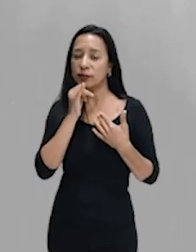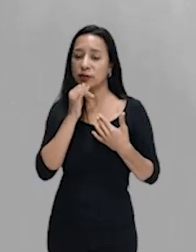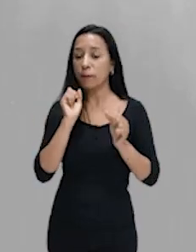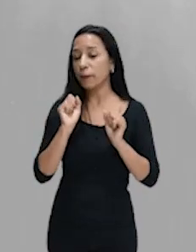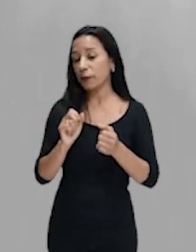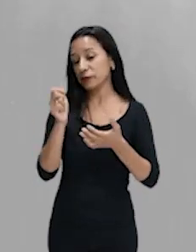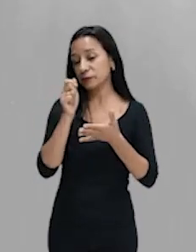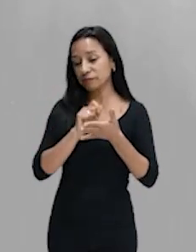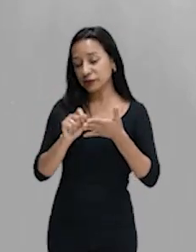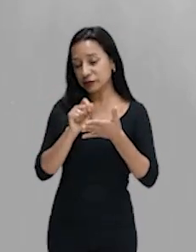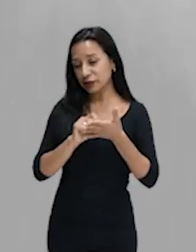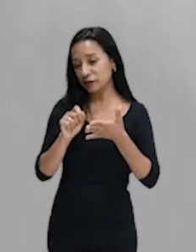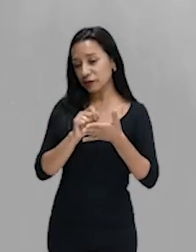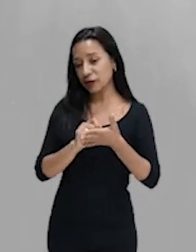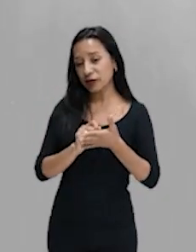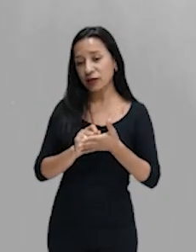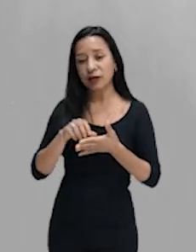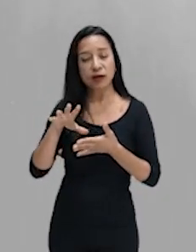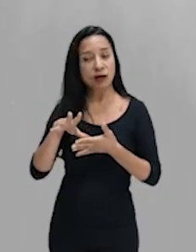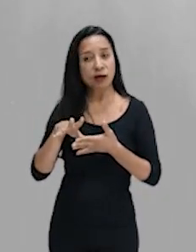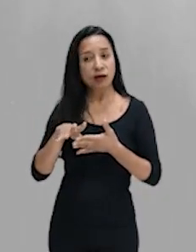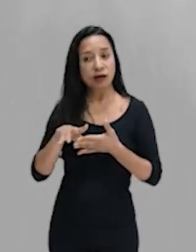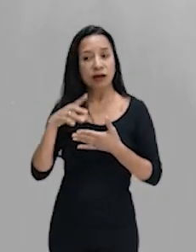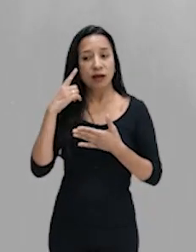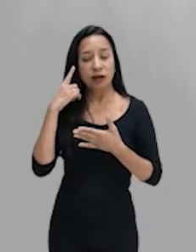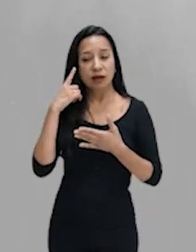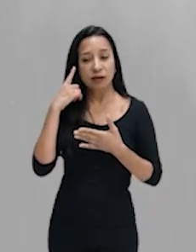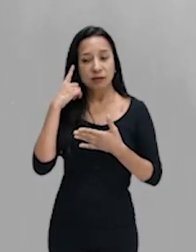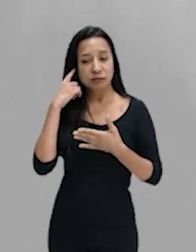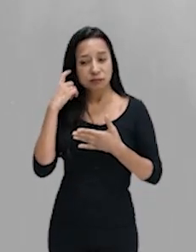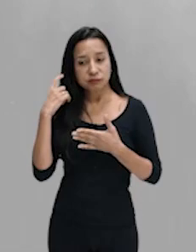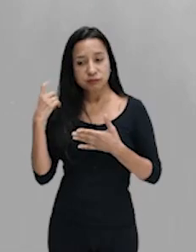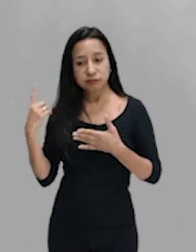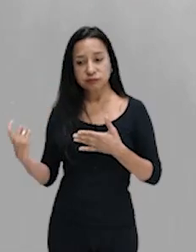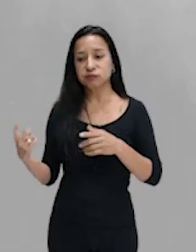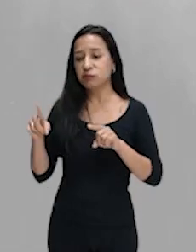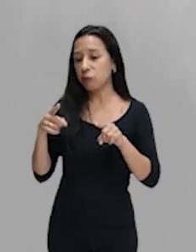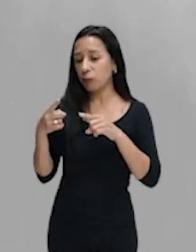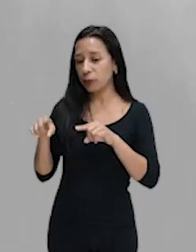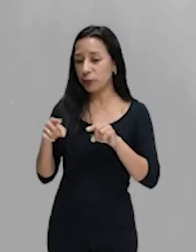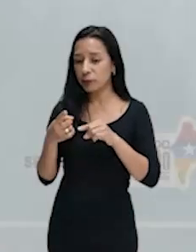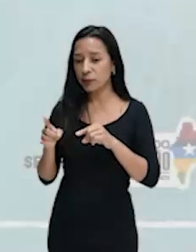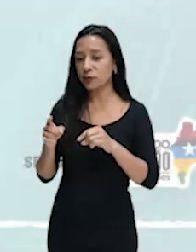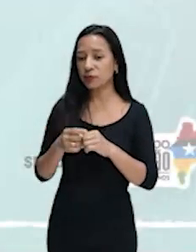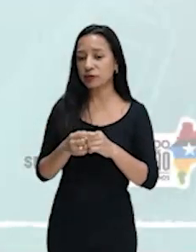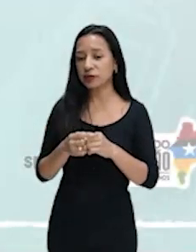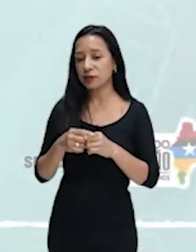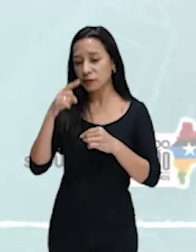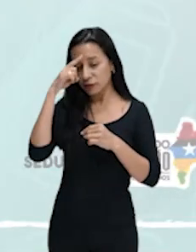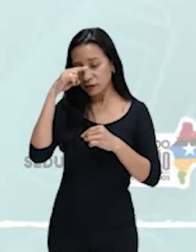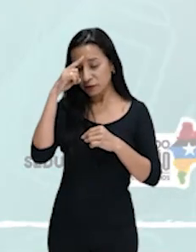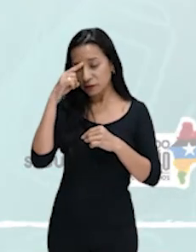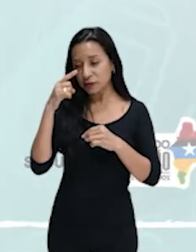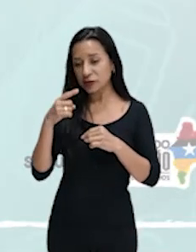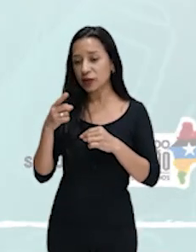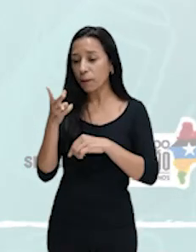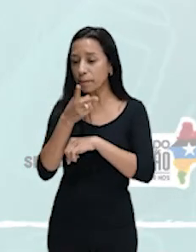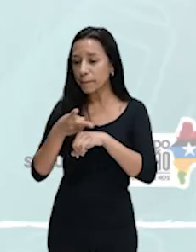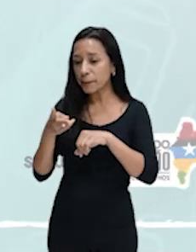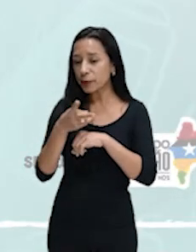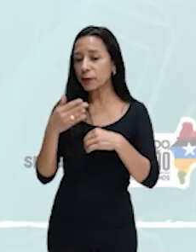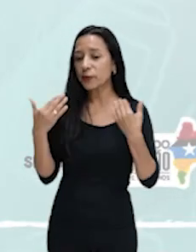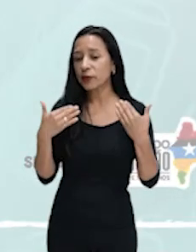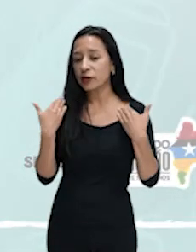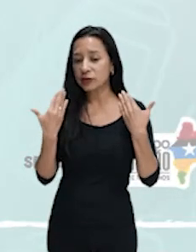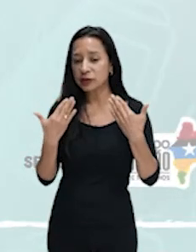todo o sofrimento que ela tinha na arte dela. Aqui eu tenho as principais obras de Frida, tá?